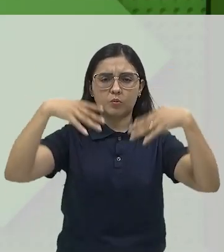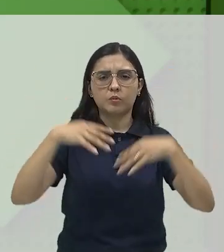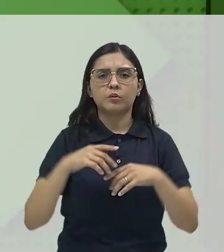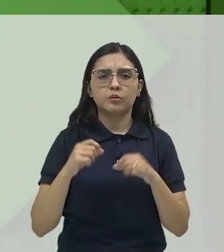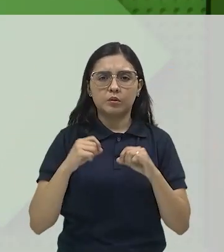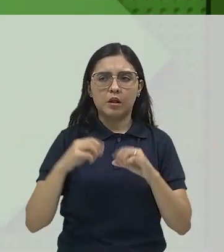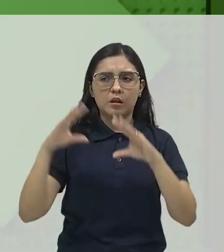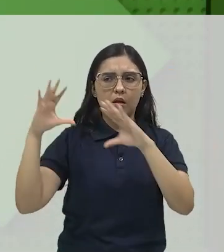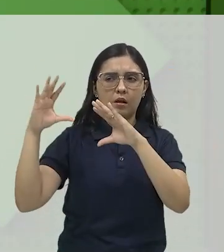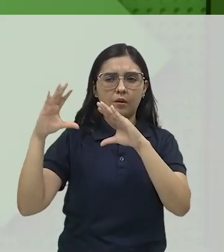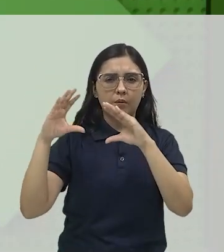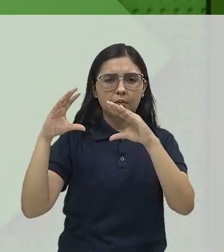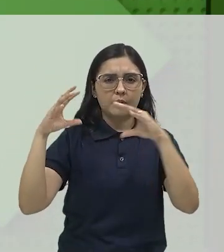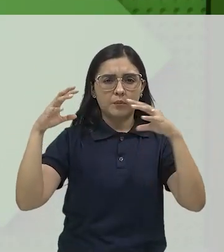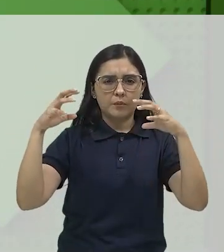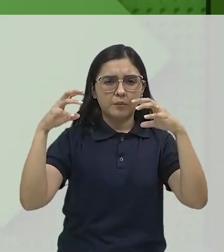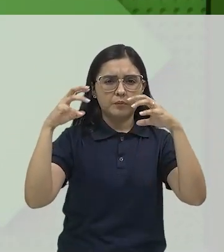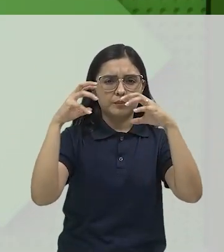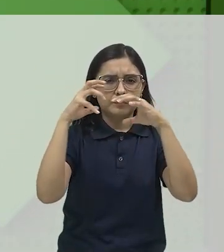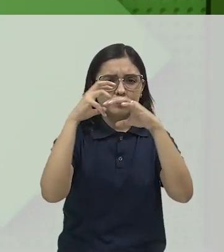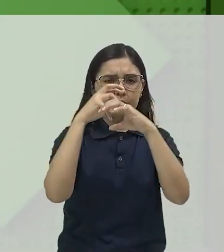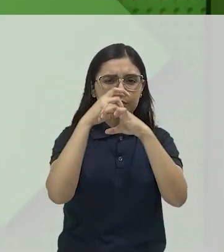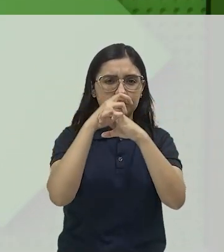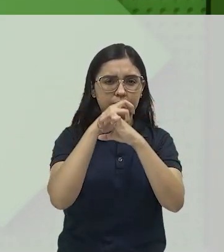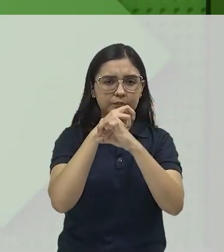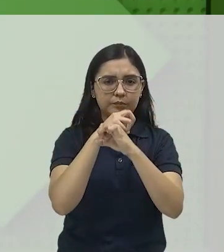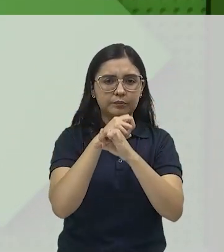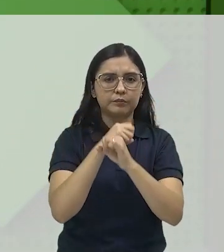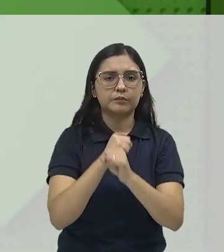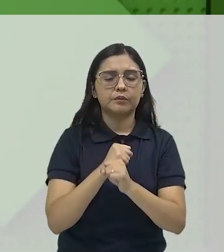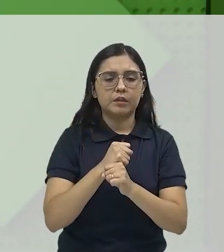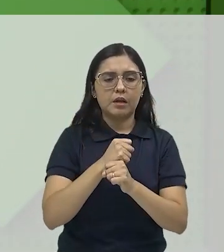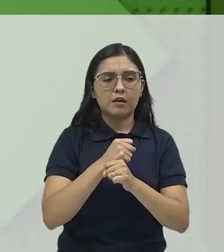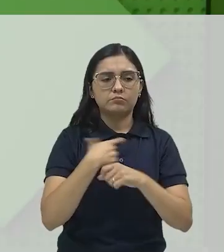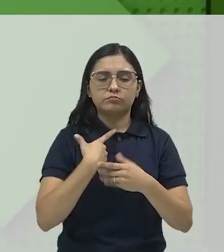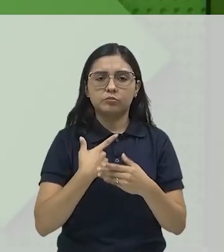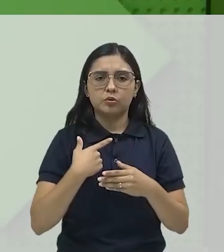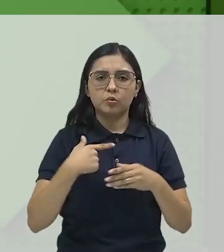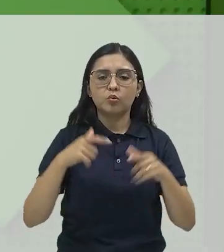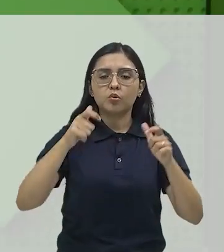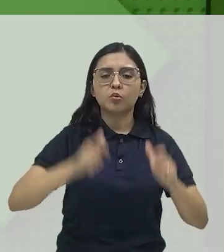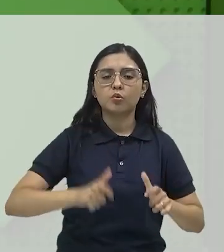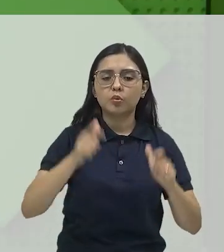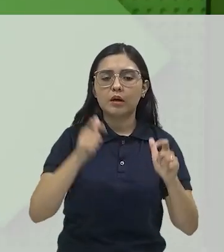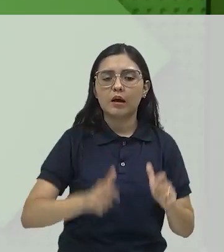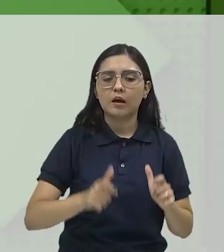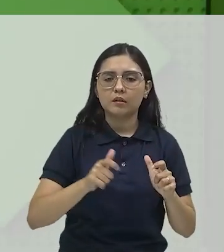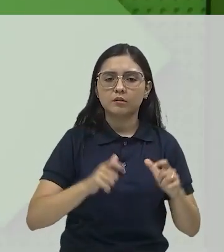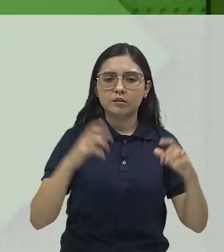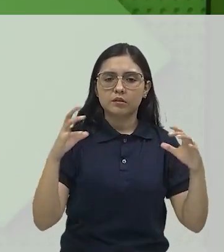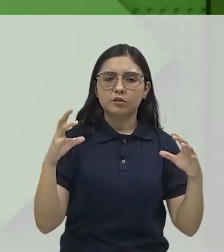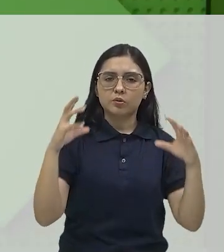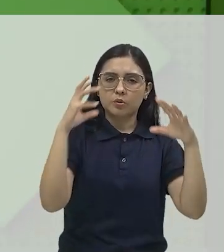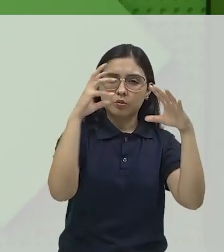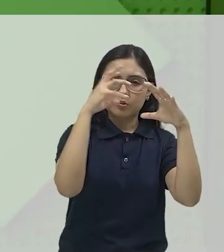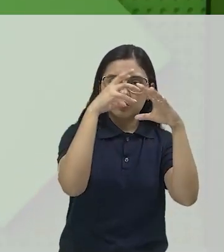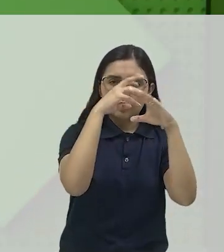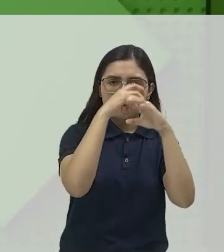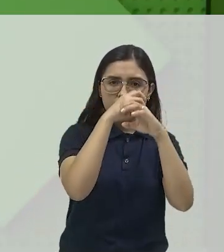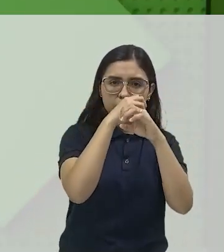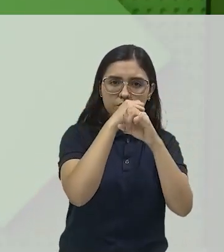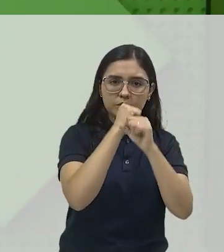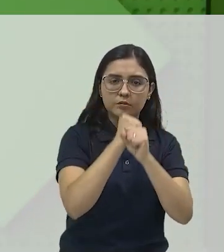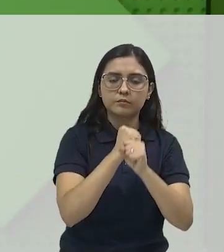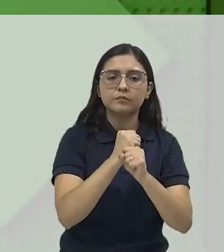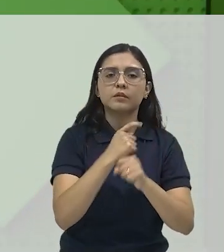começa a baixar, quando começa a escurecer, quando o ambiente em que a gente fica ele está mais escuro,